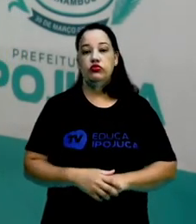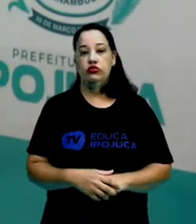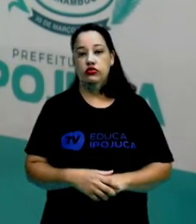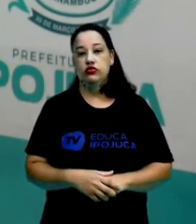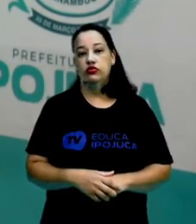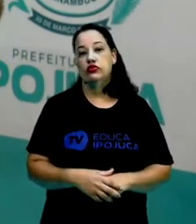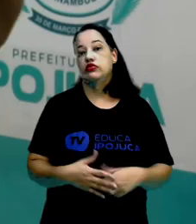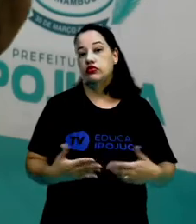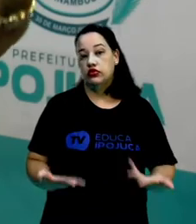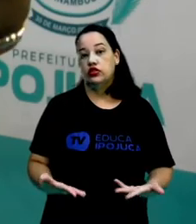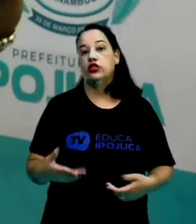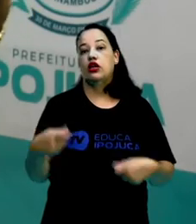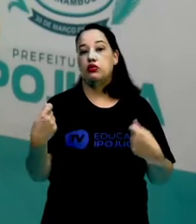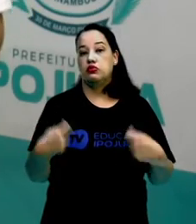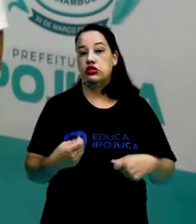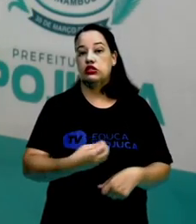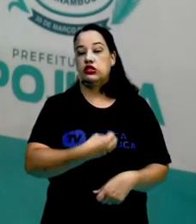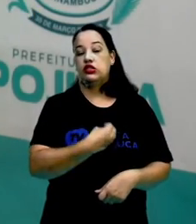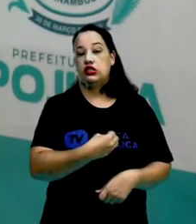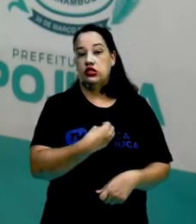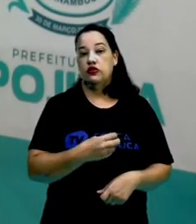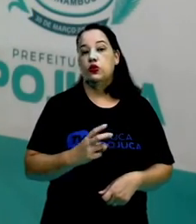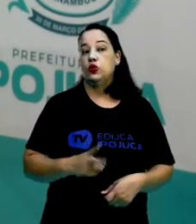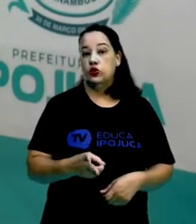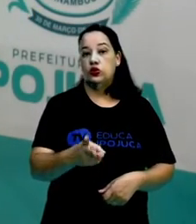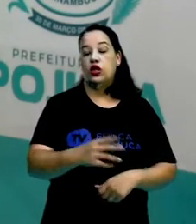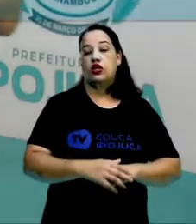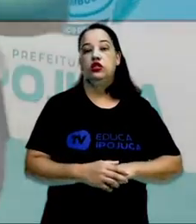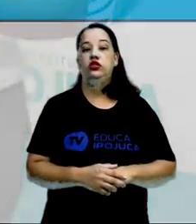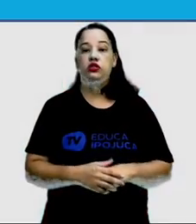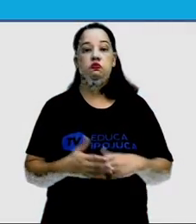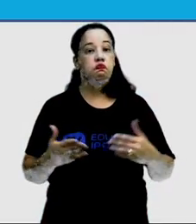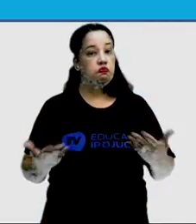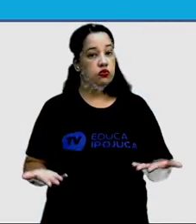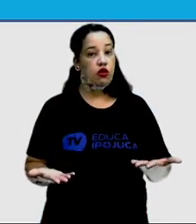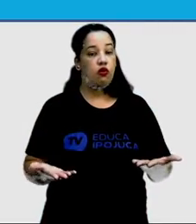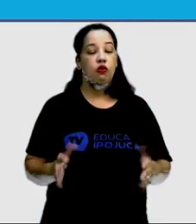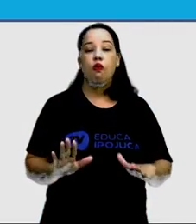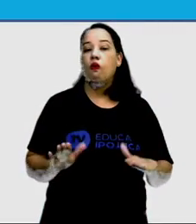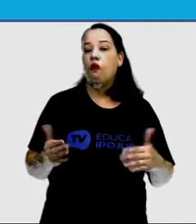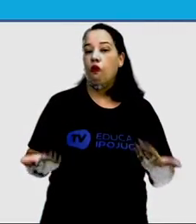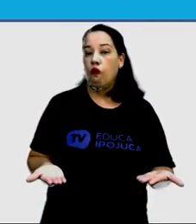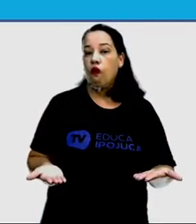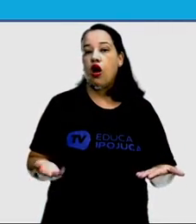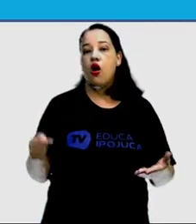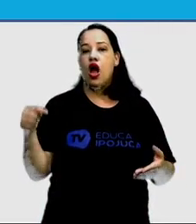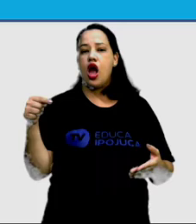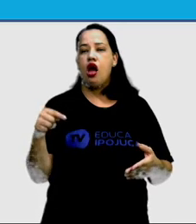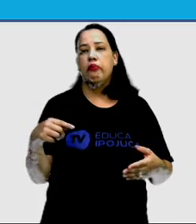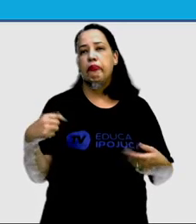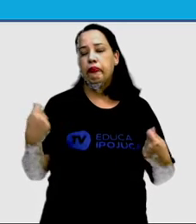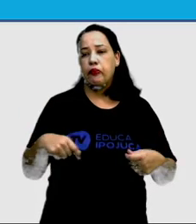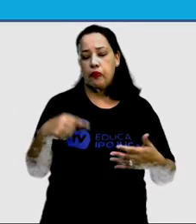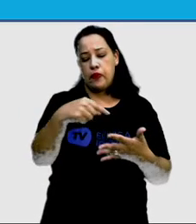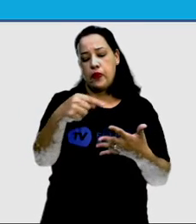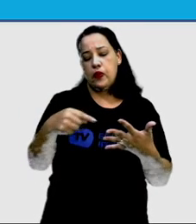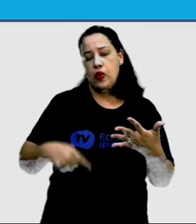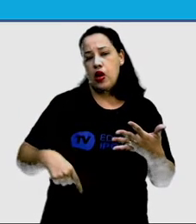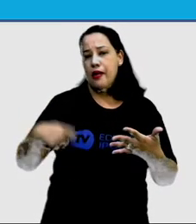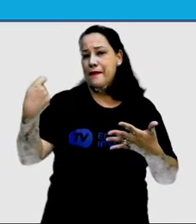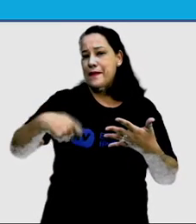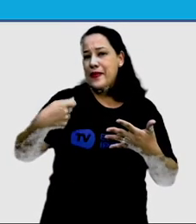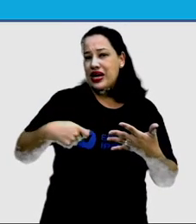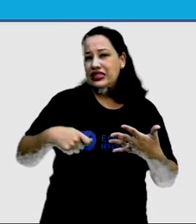para a existência e continuidade dele. Diante disso, qual o elemento essencial para que o ciclo da matéria